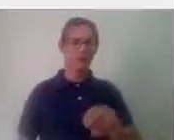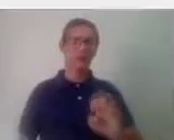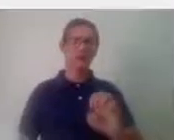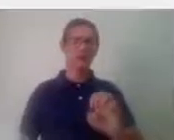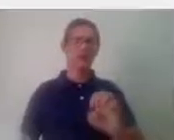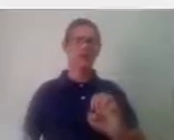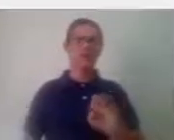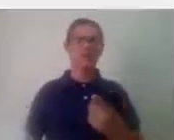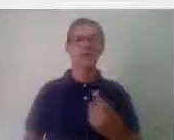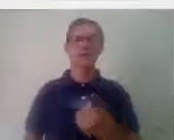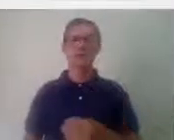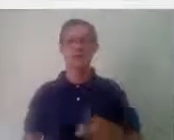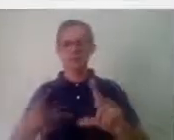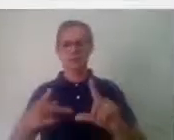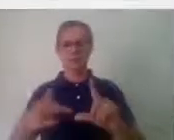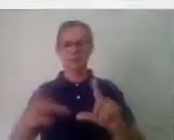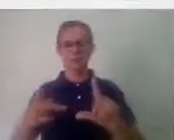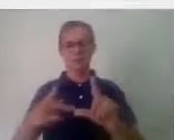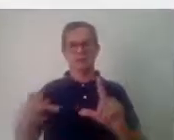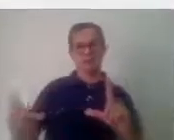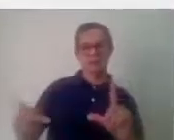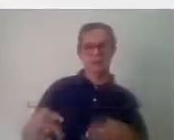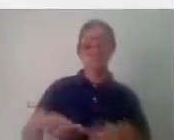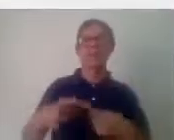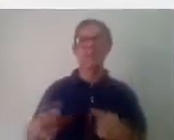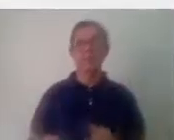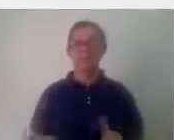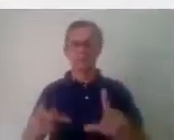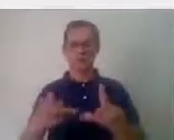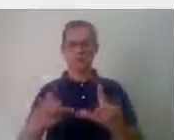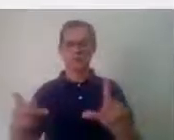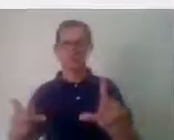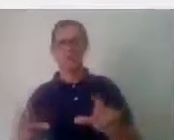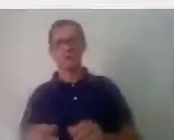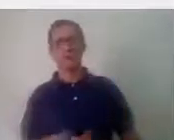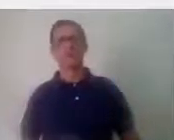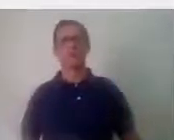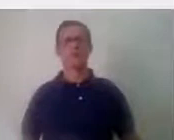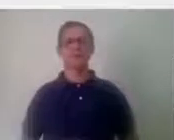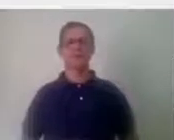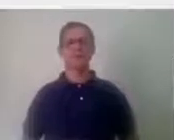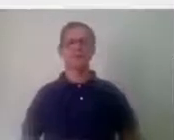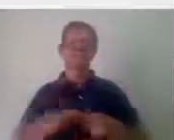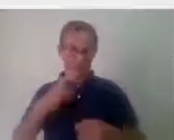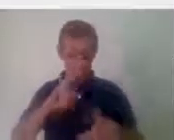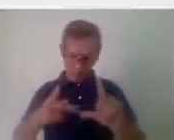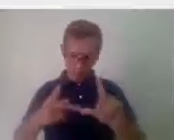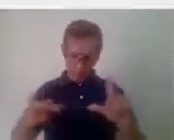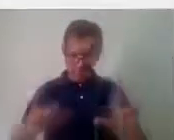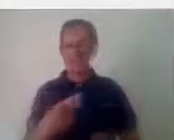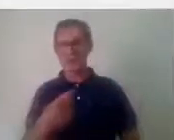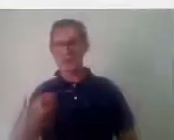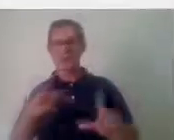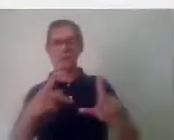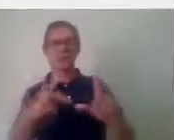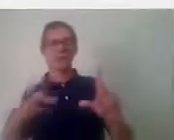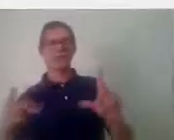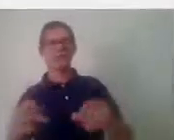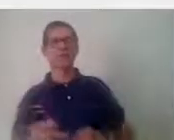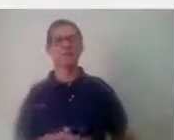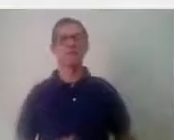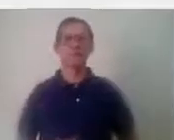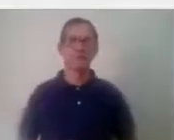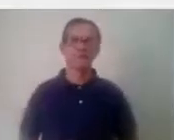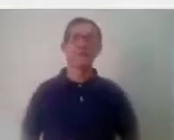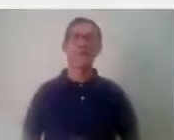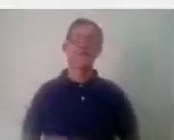cada um desses paralelepípedos aqui. Tem um paralelepípedo aqui, gente? Aqui ele. De cada um desses